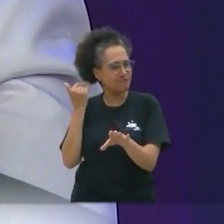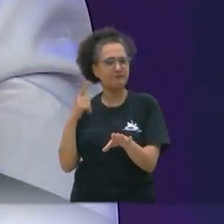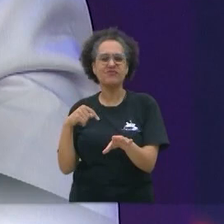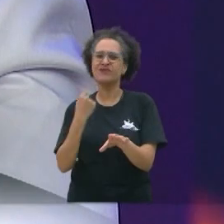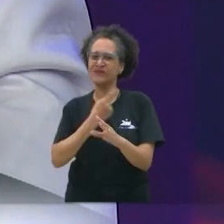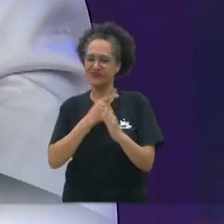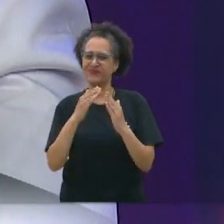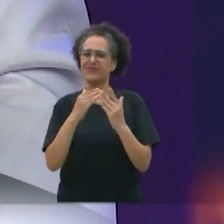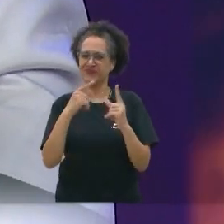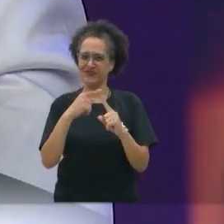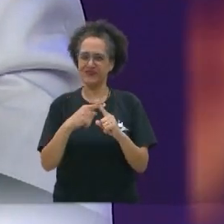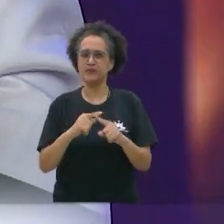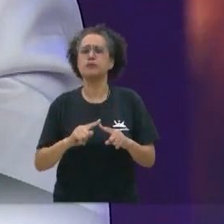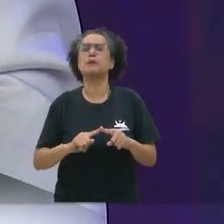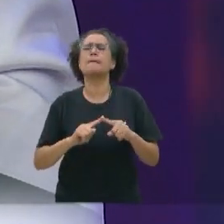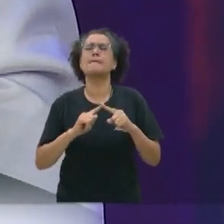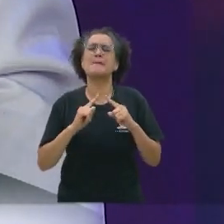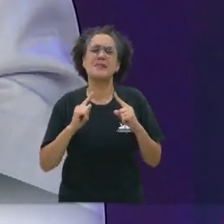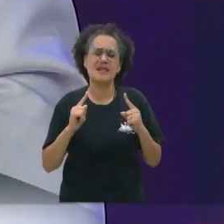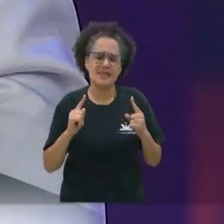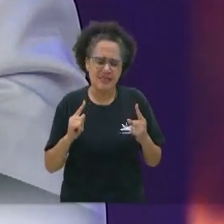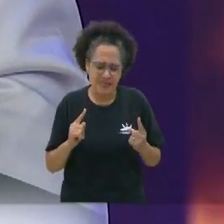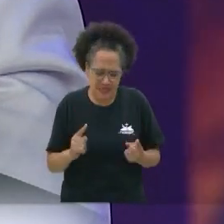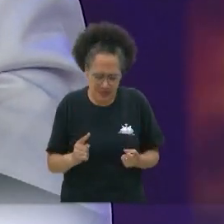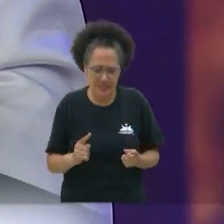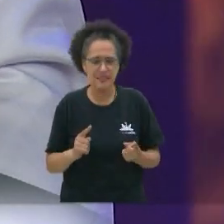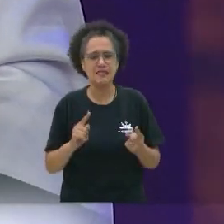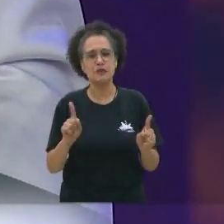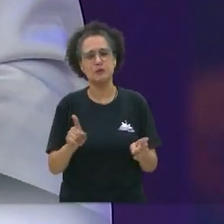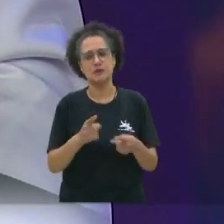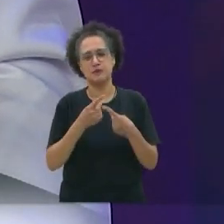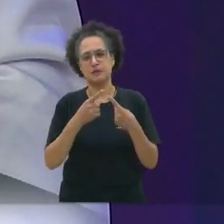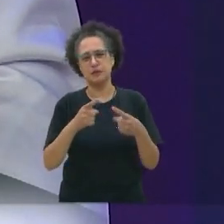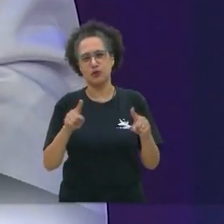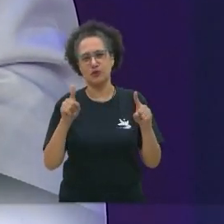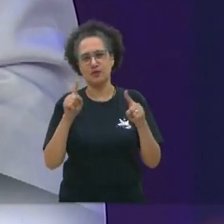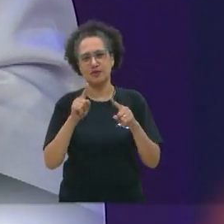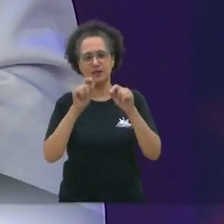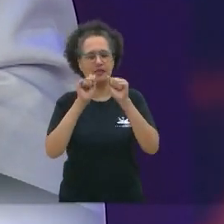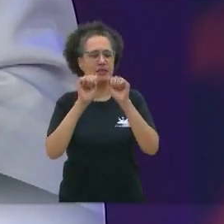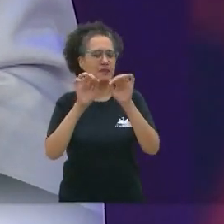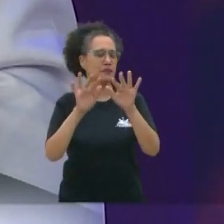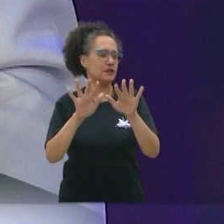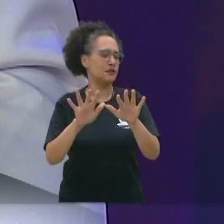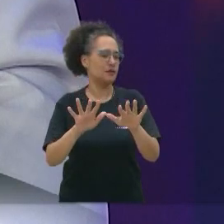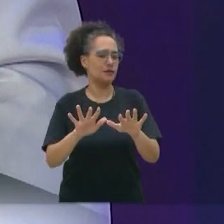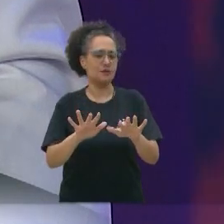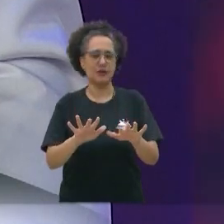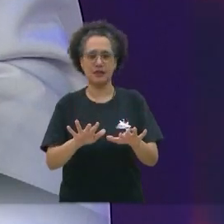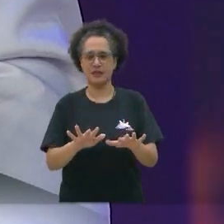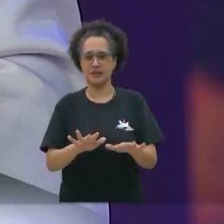igreja, mas é uma música muito ungida. E ela fala assim: